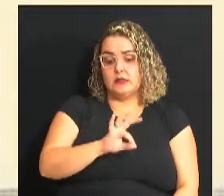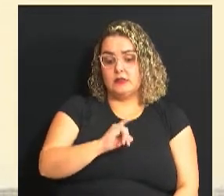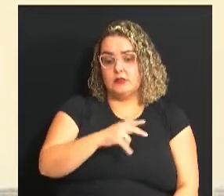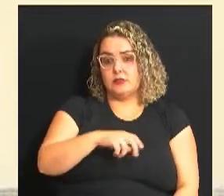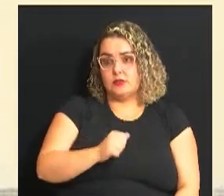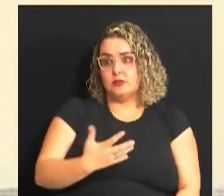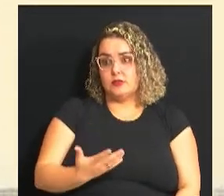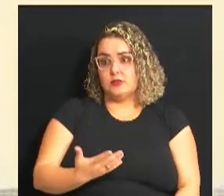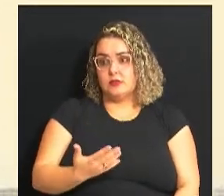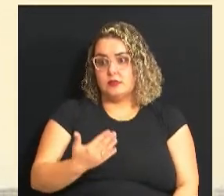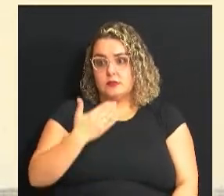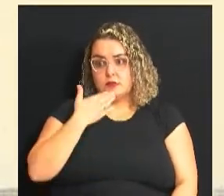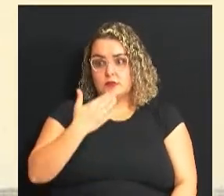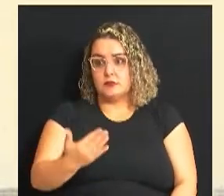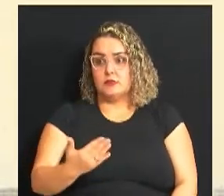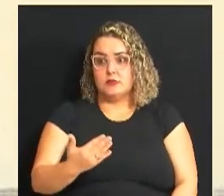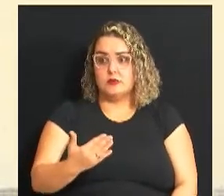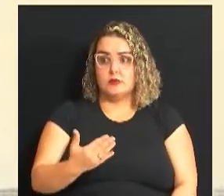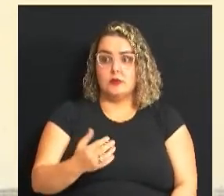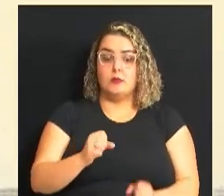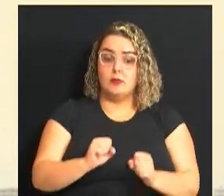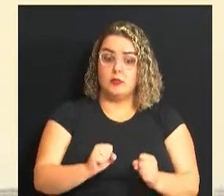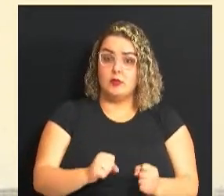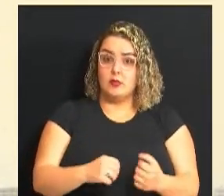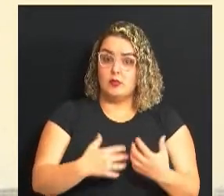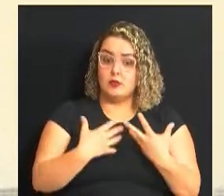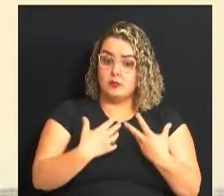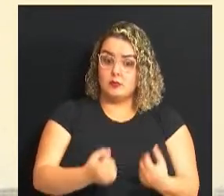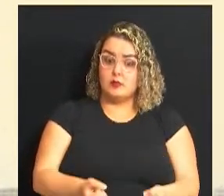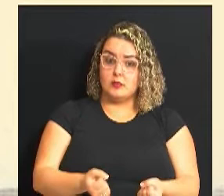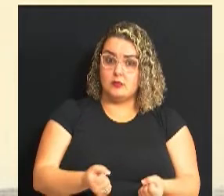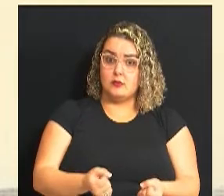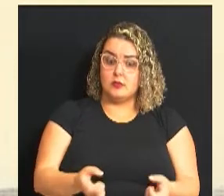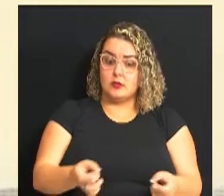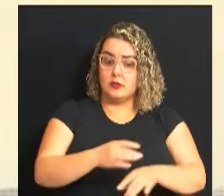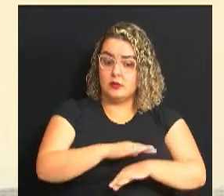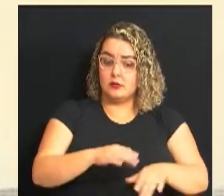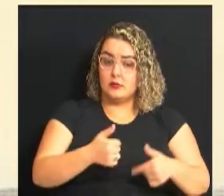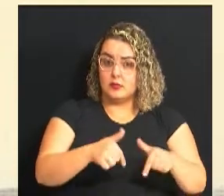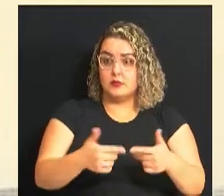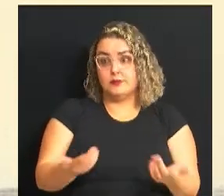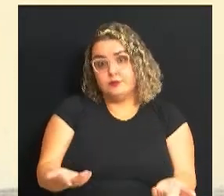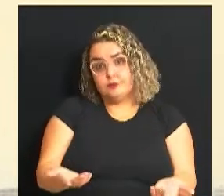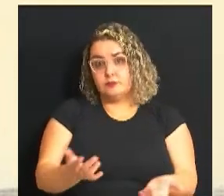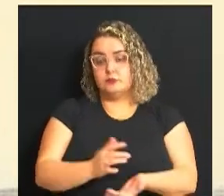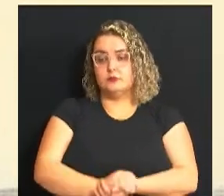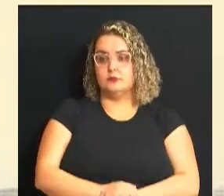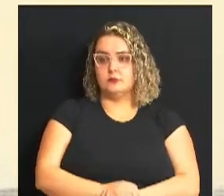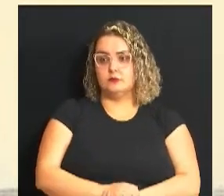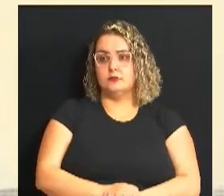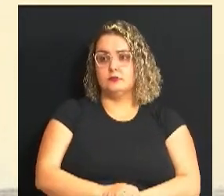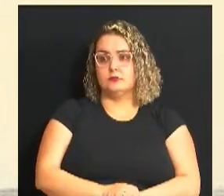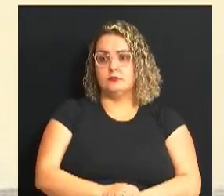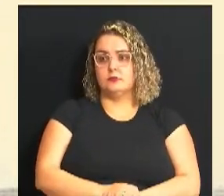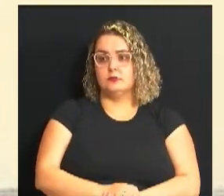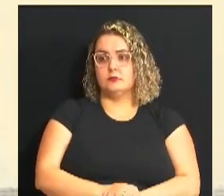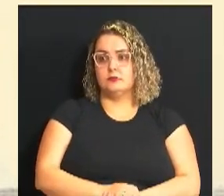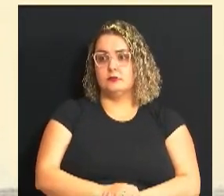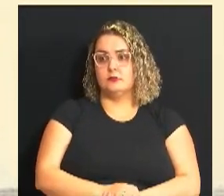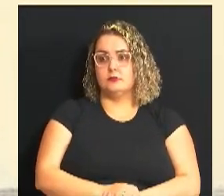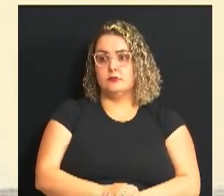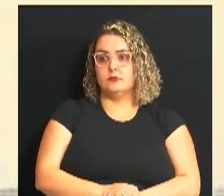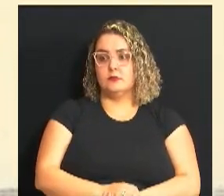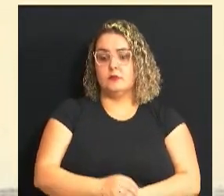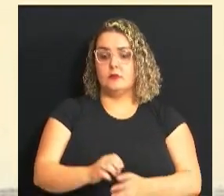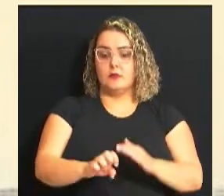até receber uma intimação para encerrar as atividades, no caso. Né? Então, é isso. Então, ela que vem para aderir